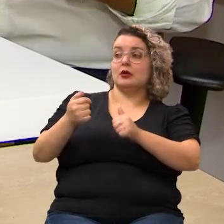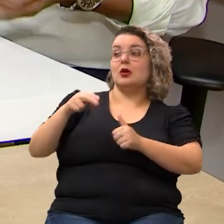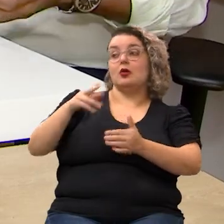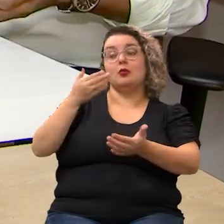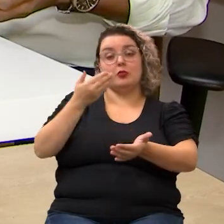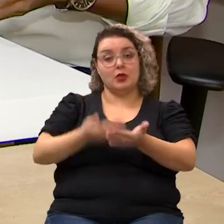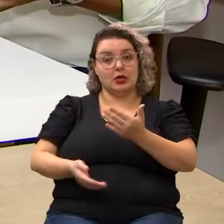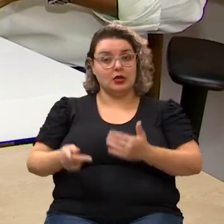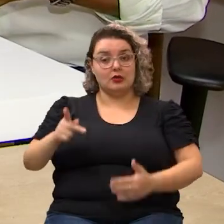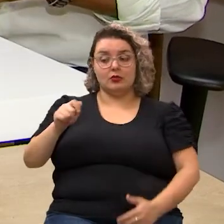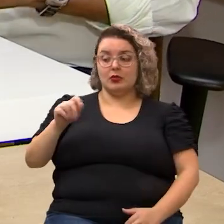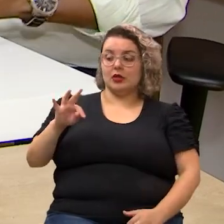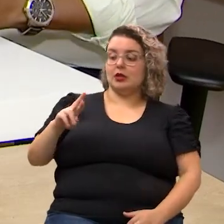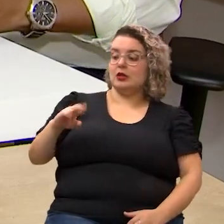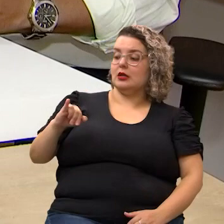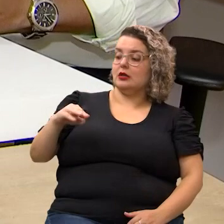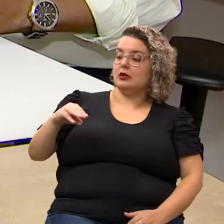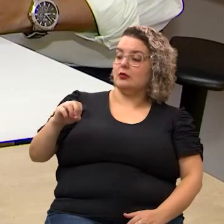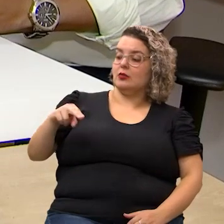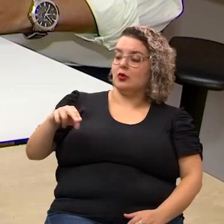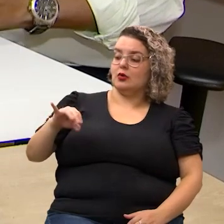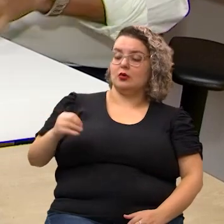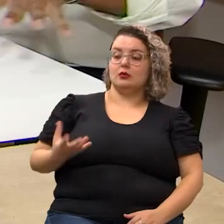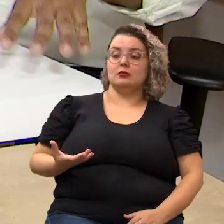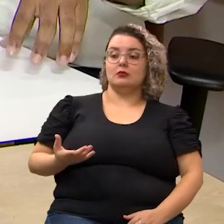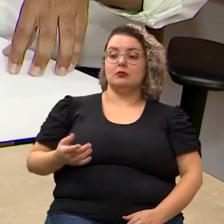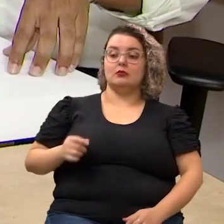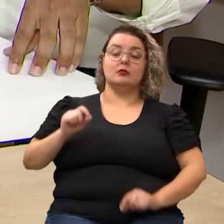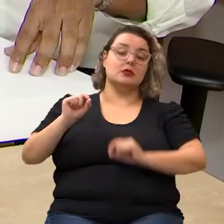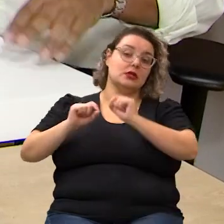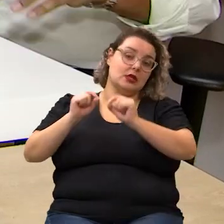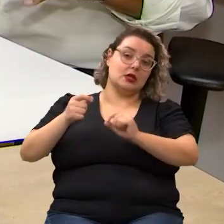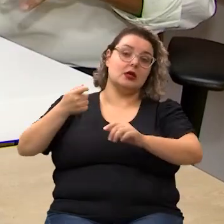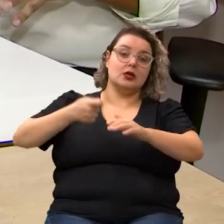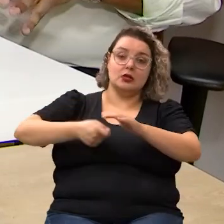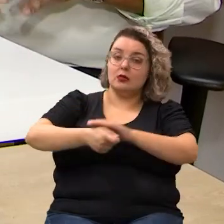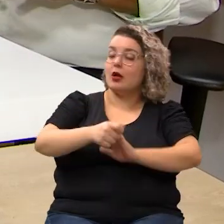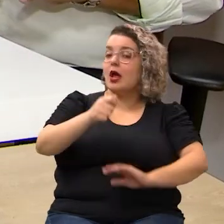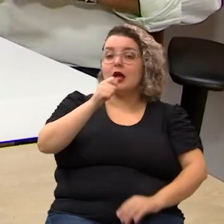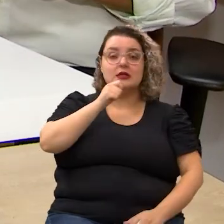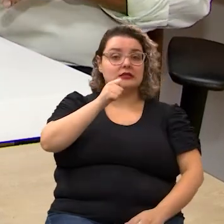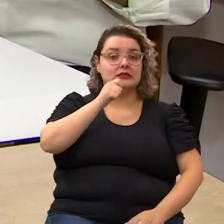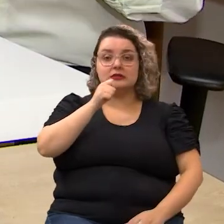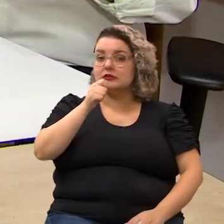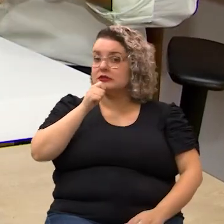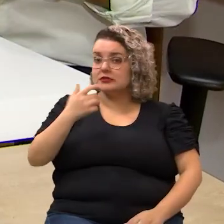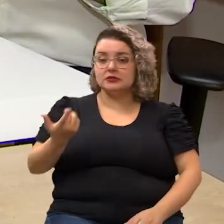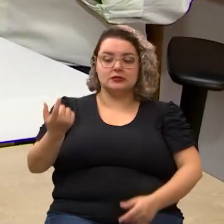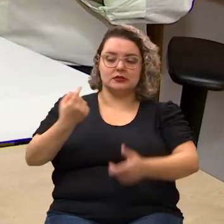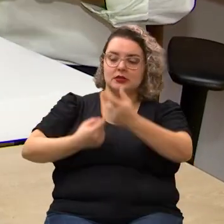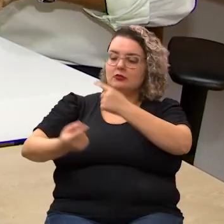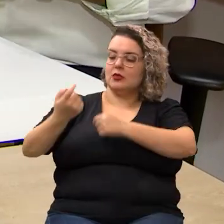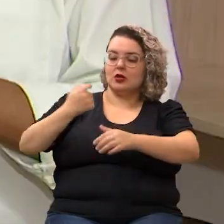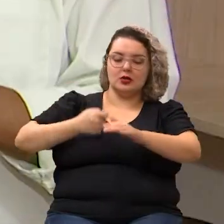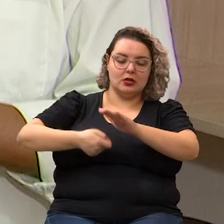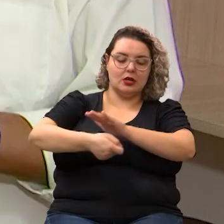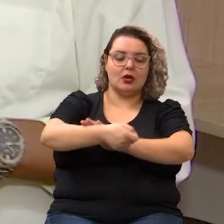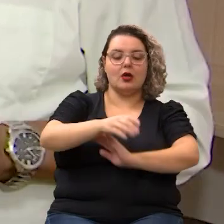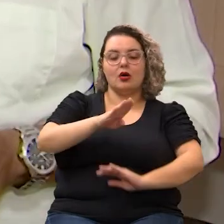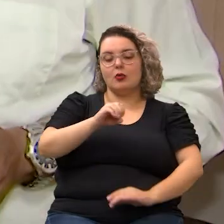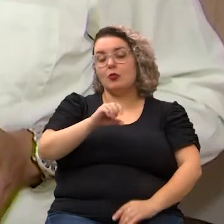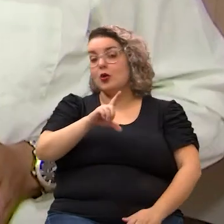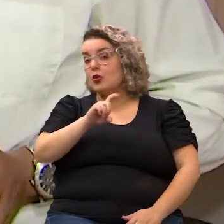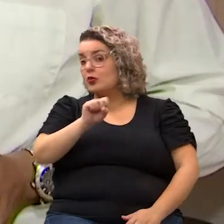ou perdendo patrimônio. Isso para quem é investidor. Agora, para quem ainda não está investindo na Bolsa